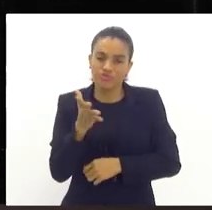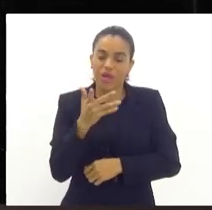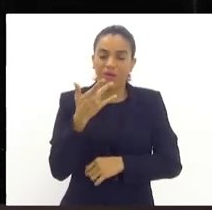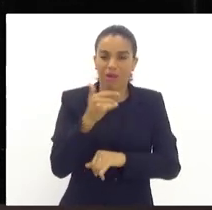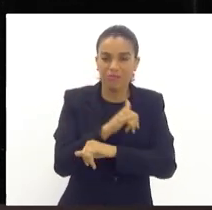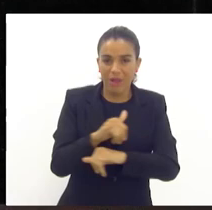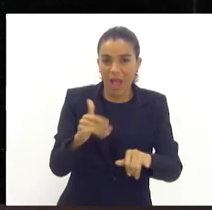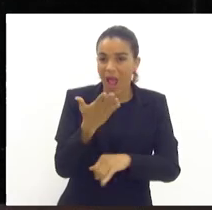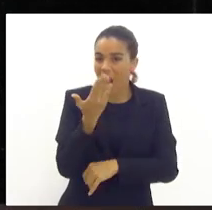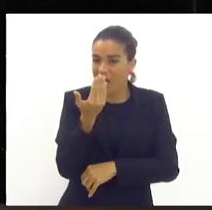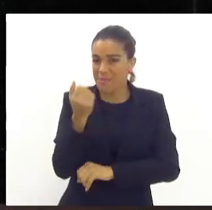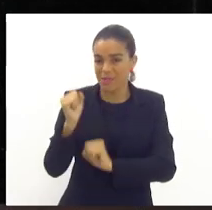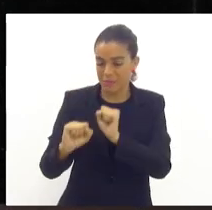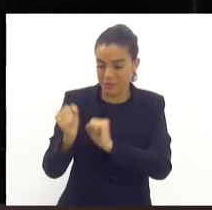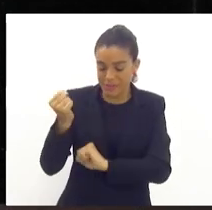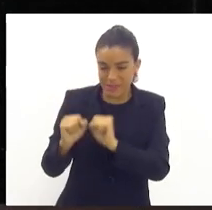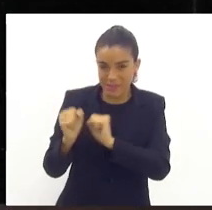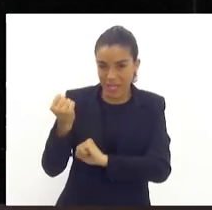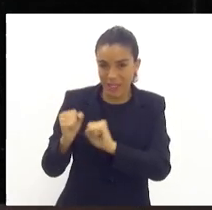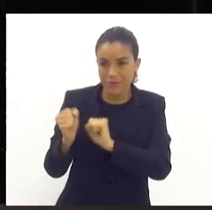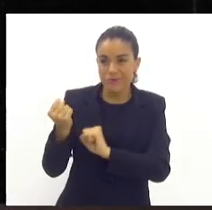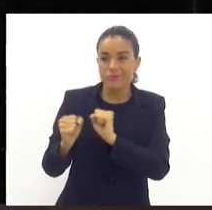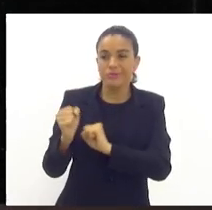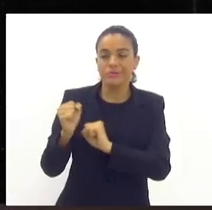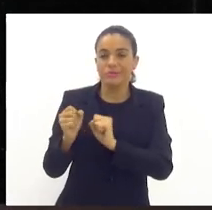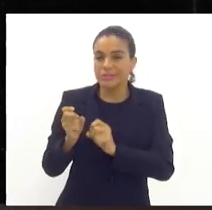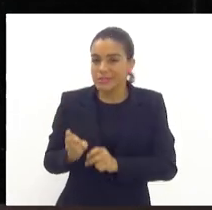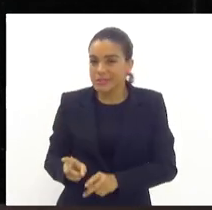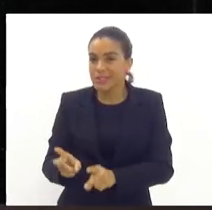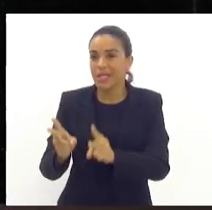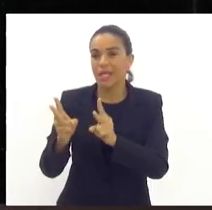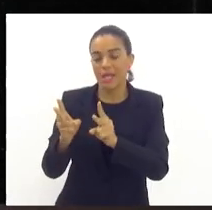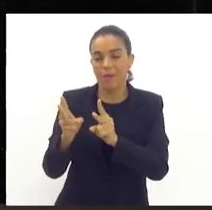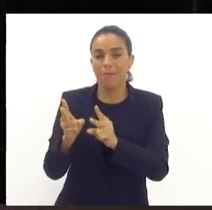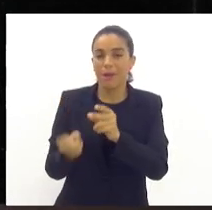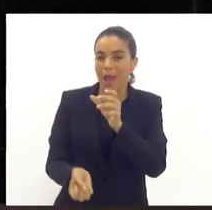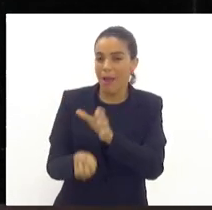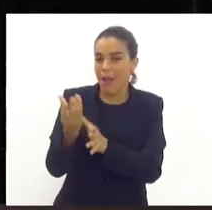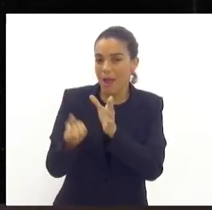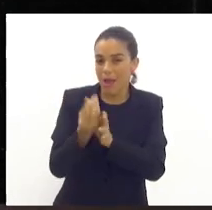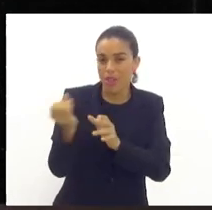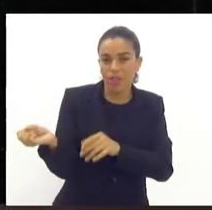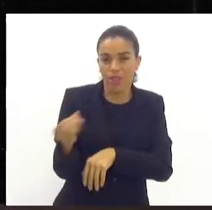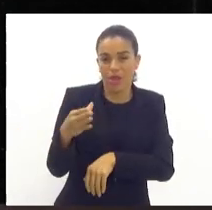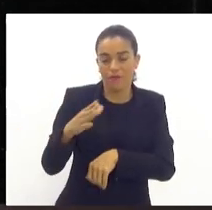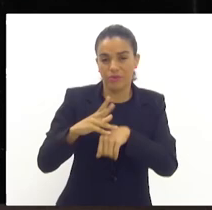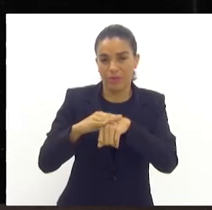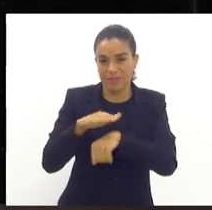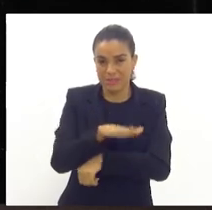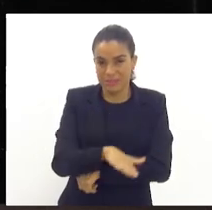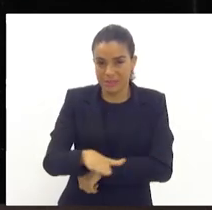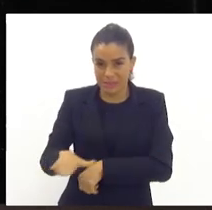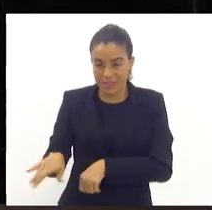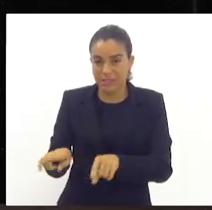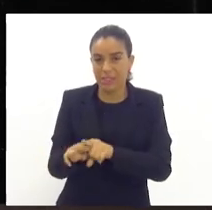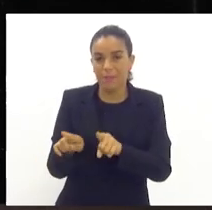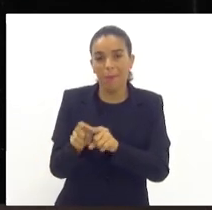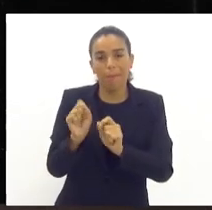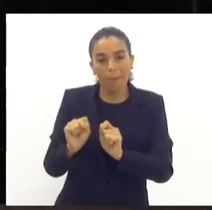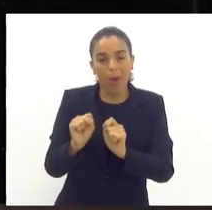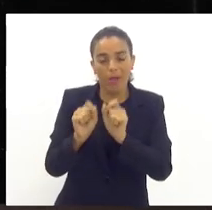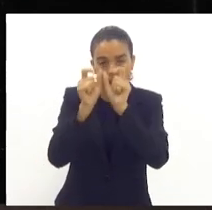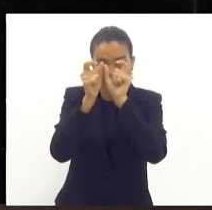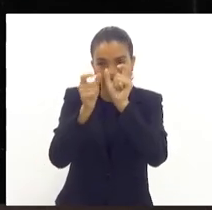que os alimentos ultraprocessados, por muitas vezes causando doenças, principalmente nas nossas crianças, que vai causar um transtorno muito